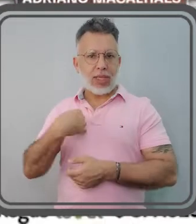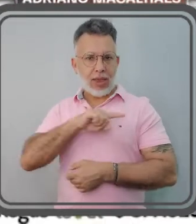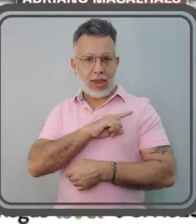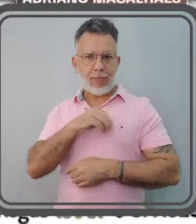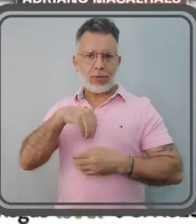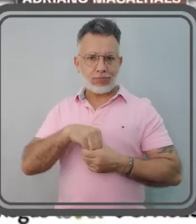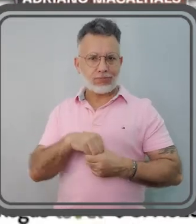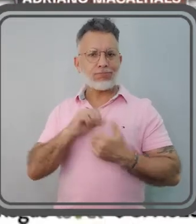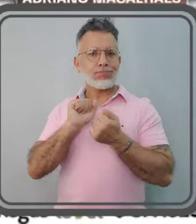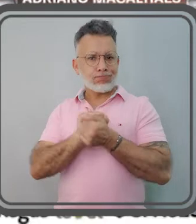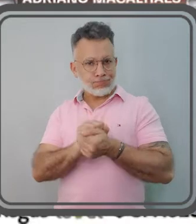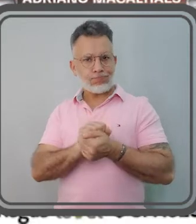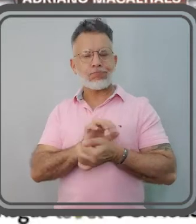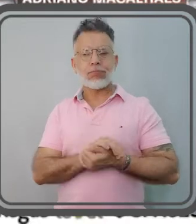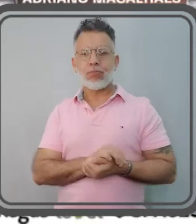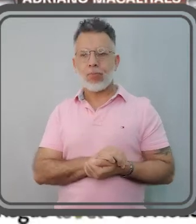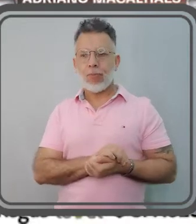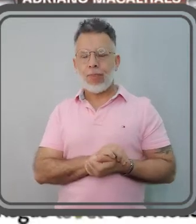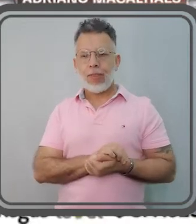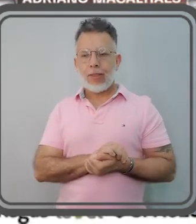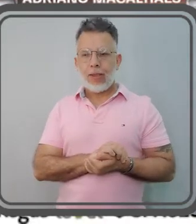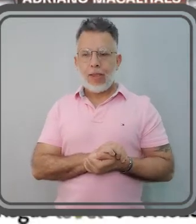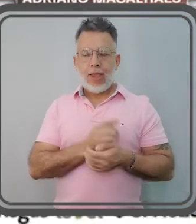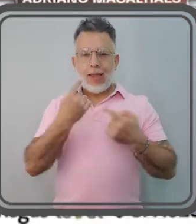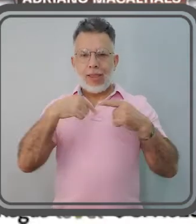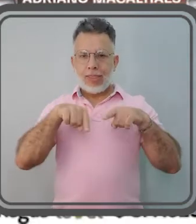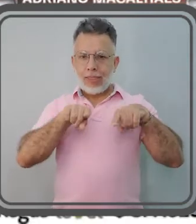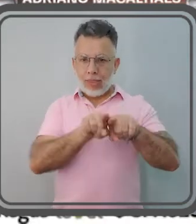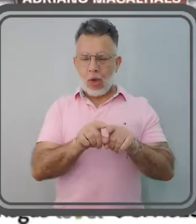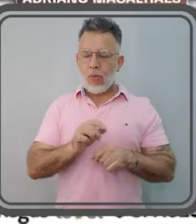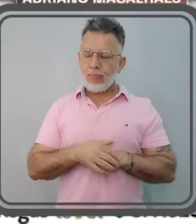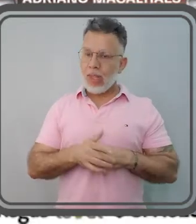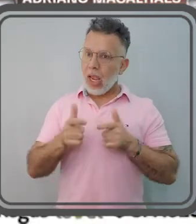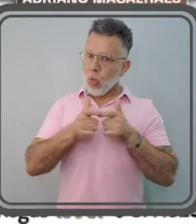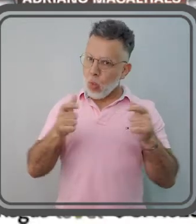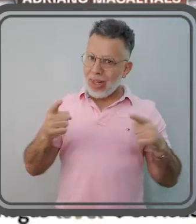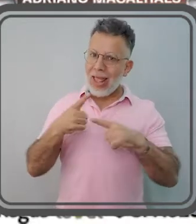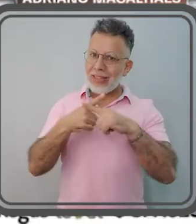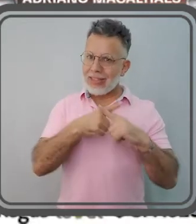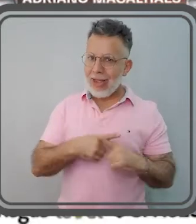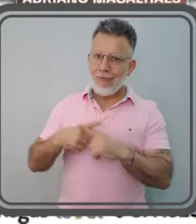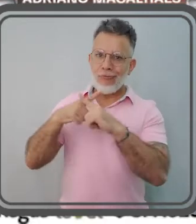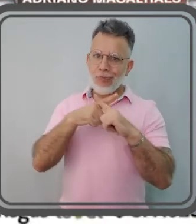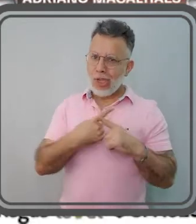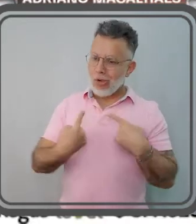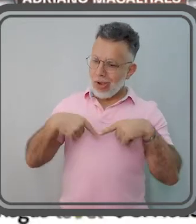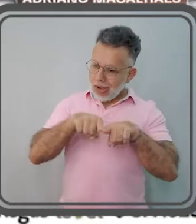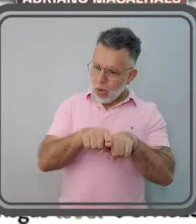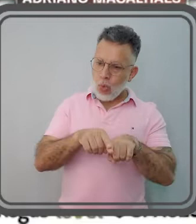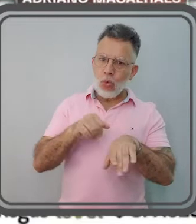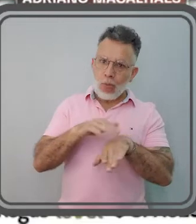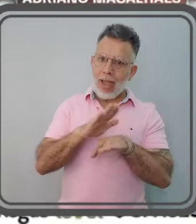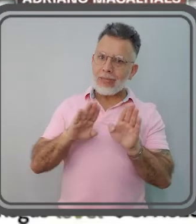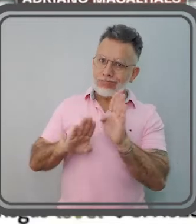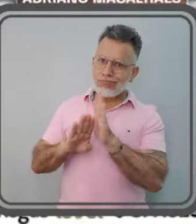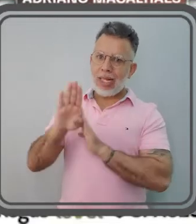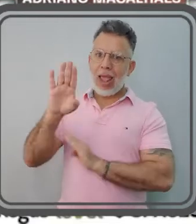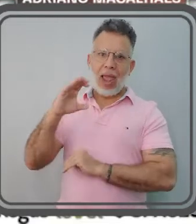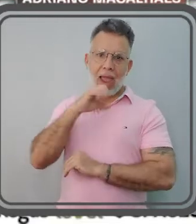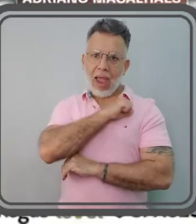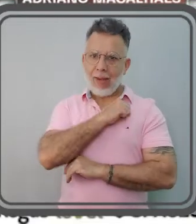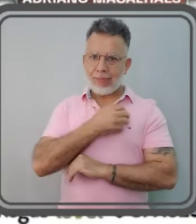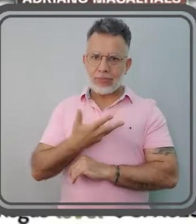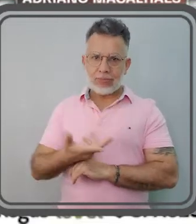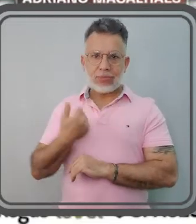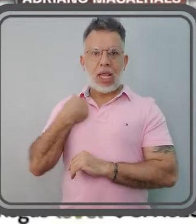é o grande desafio da franqueadora, quanto mais você cresce rápido, né? O desafio é você ter uma loja, ter duas, ter três, ter